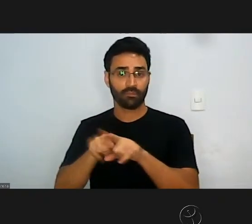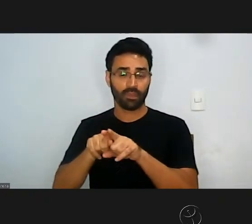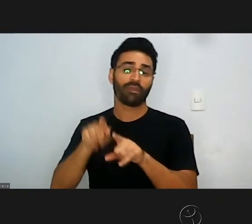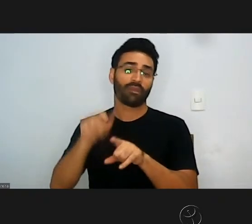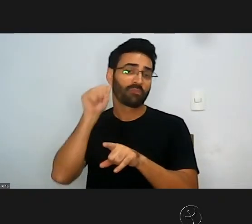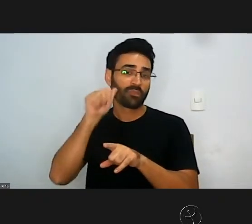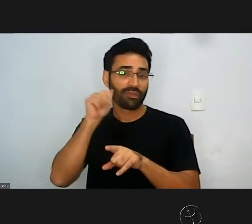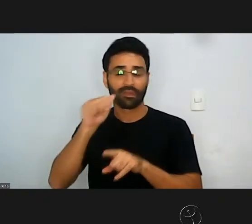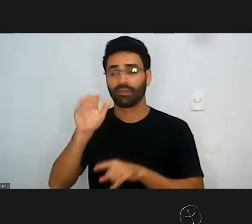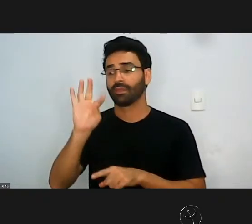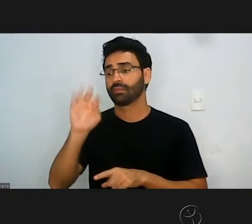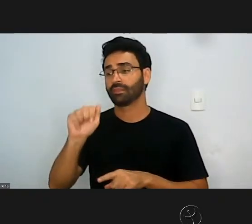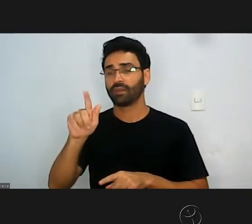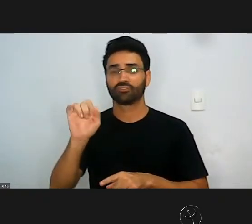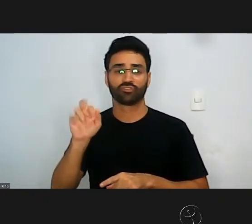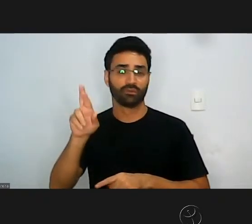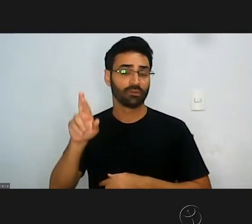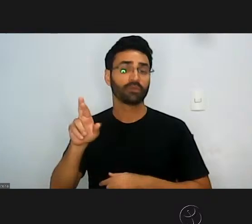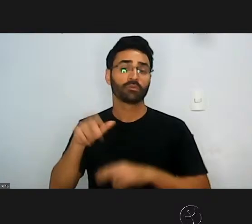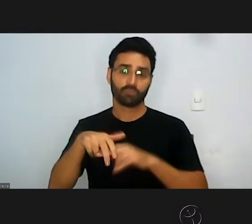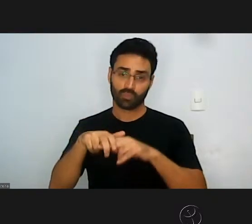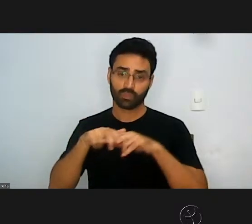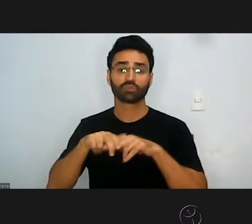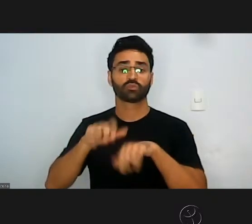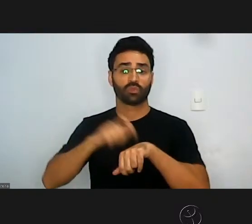O período do capitalismo regulamentado